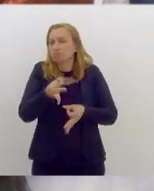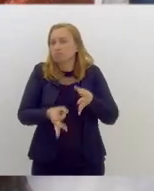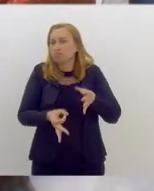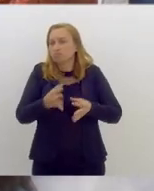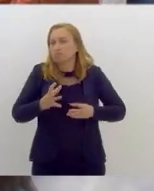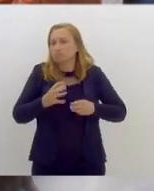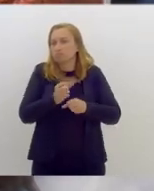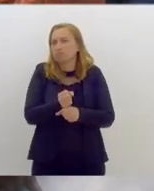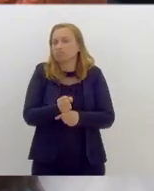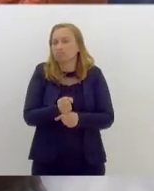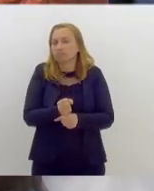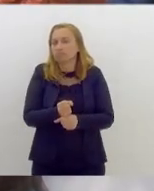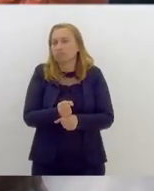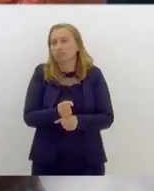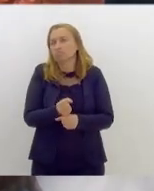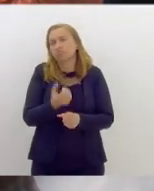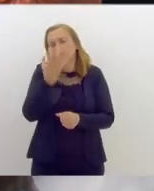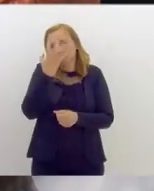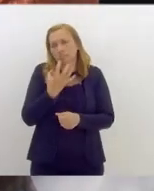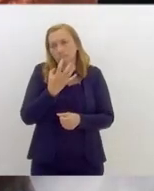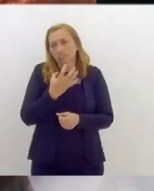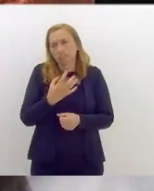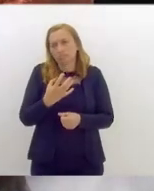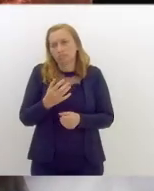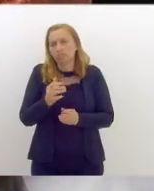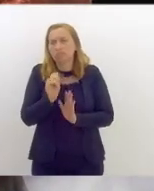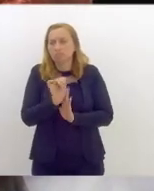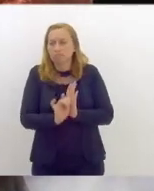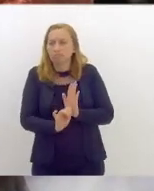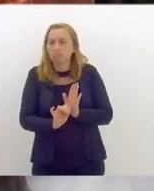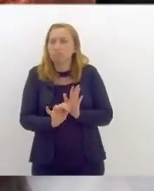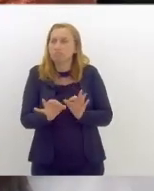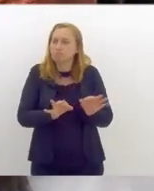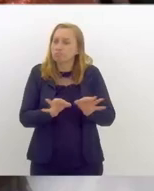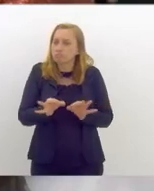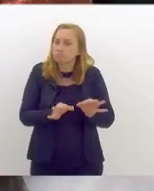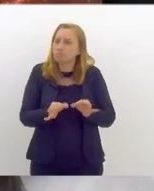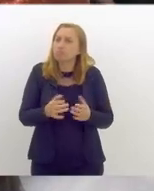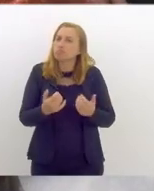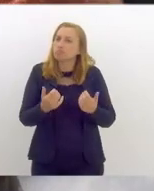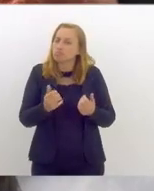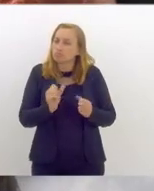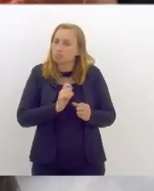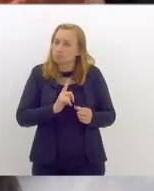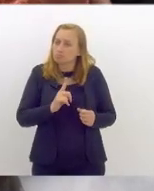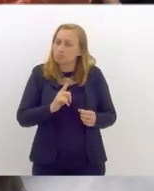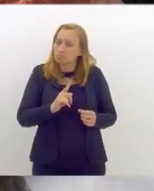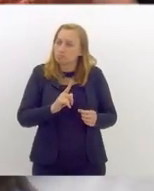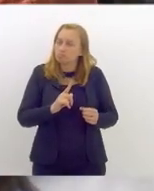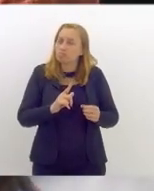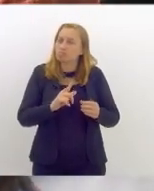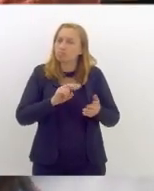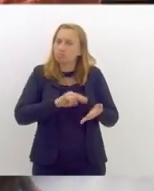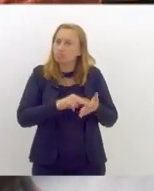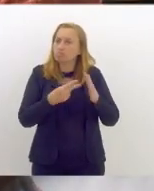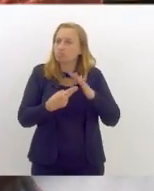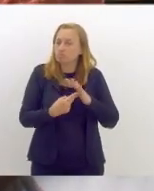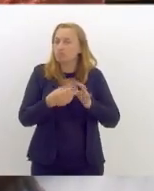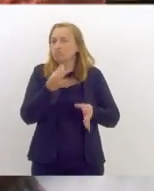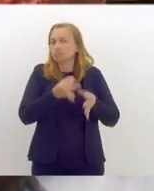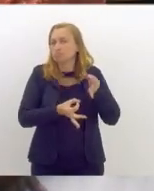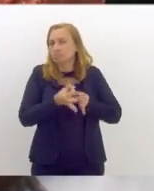Contas Esse é um caso muito muito grave e a redação que foi feita pode gerar a uma interpretação inclusive judicialização